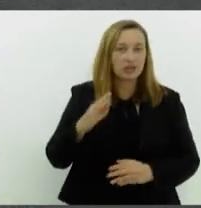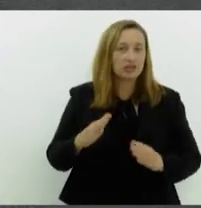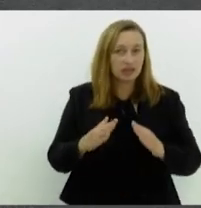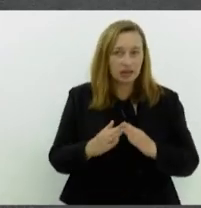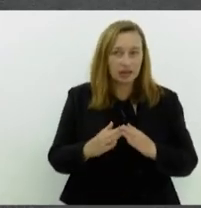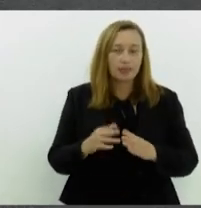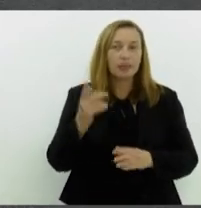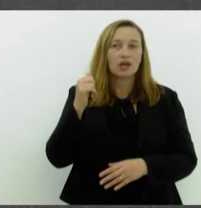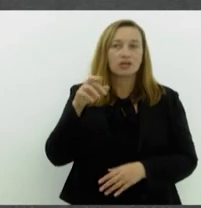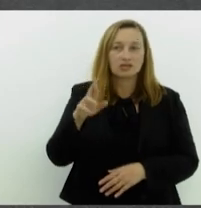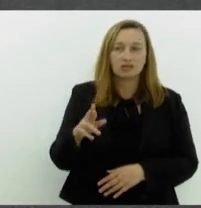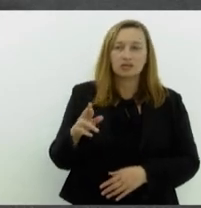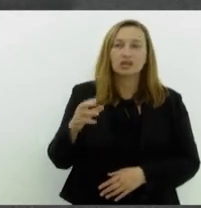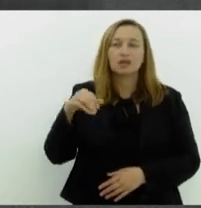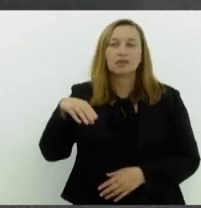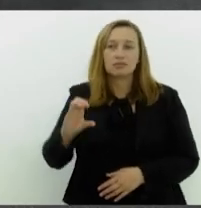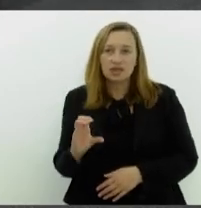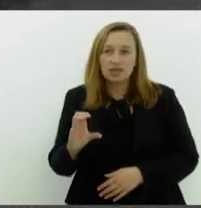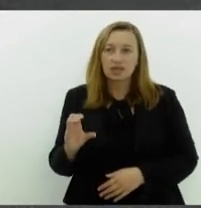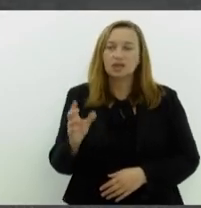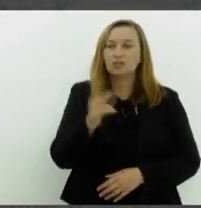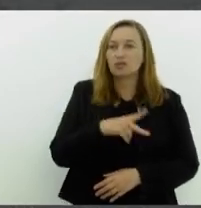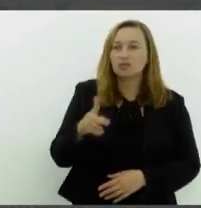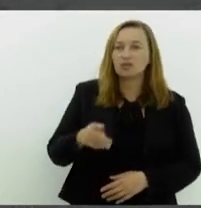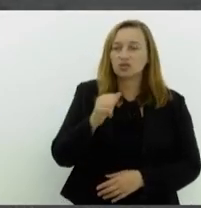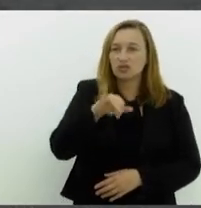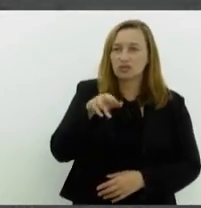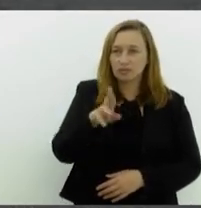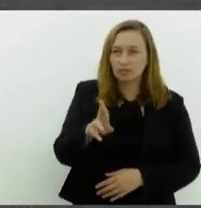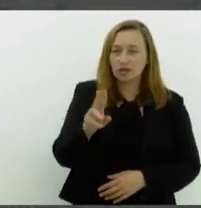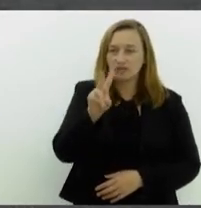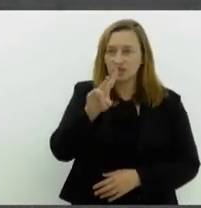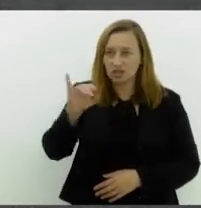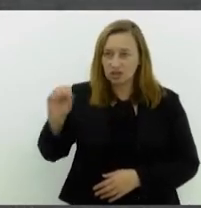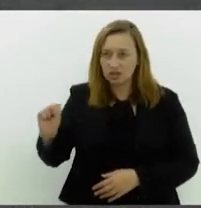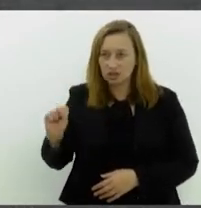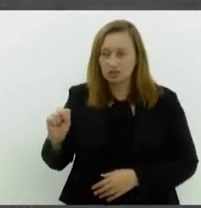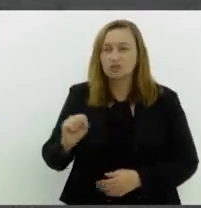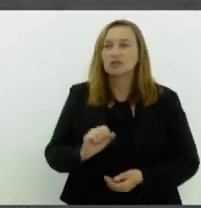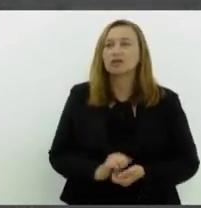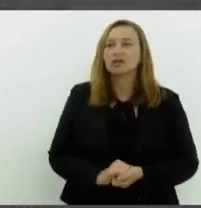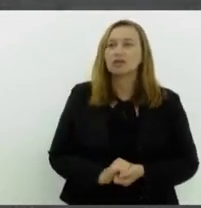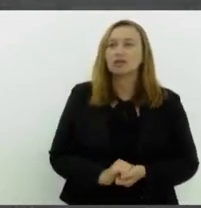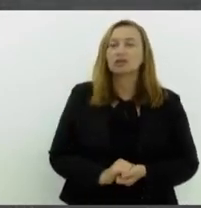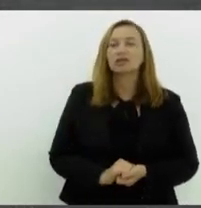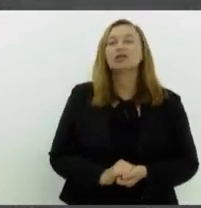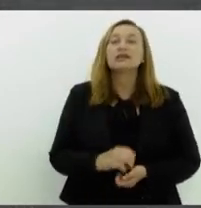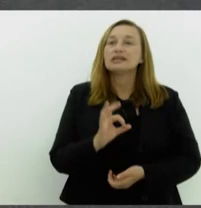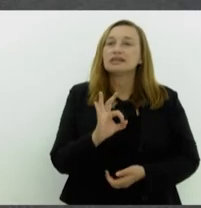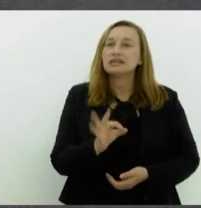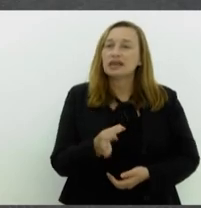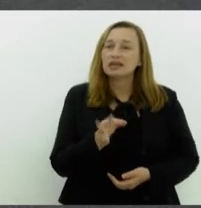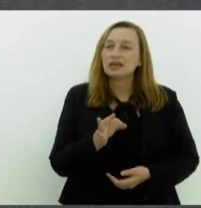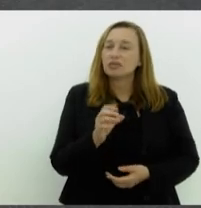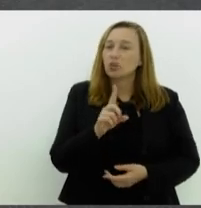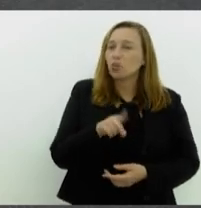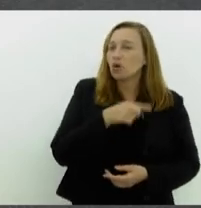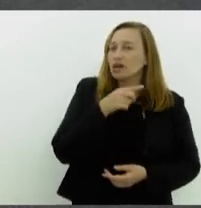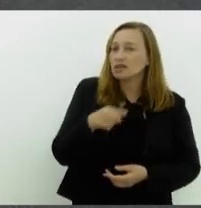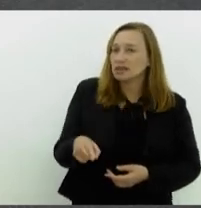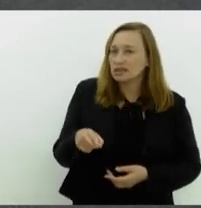casa, Rosenberg Reis, Carlos Mink, professor Josemar e Vinícius Cozzolino, que traz exatamente o